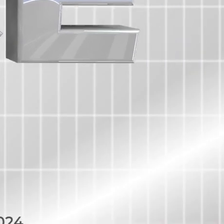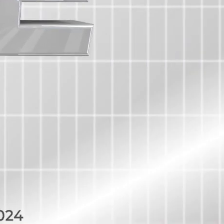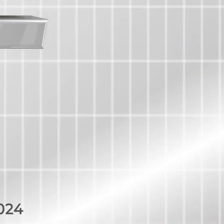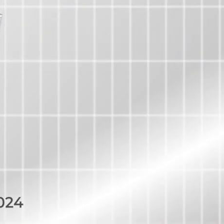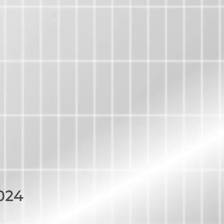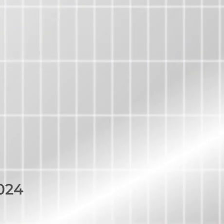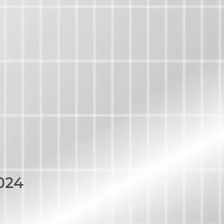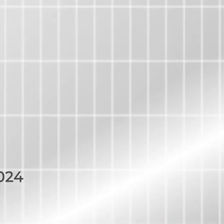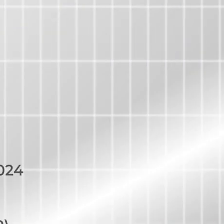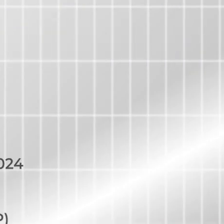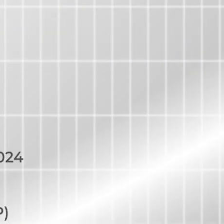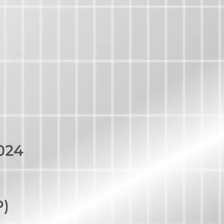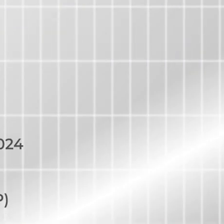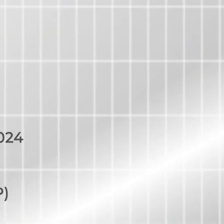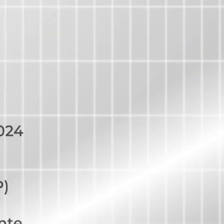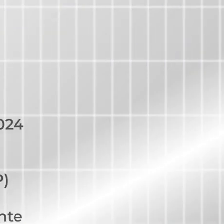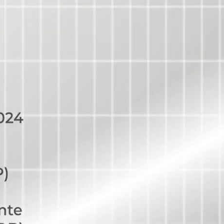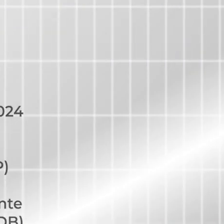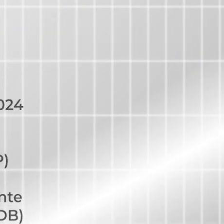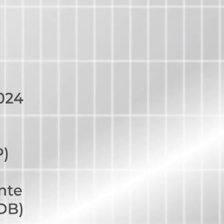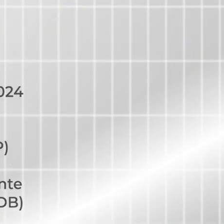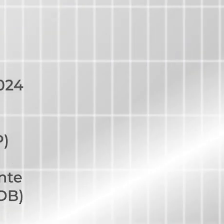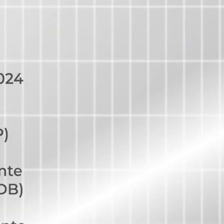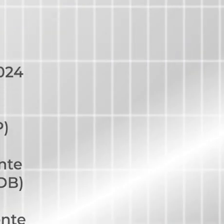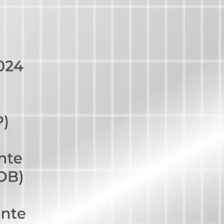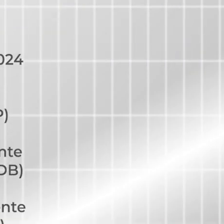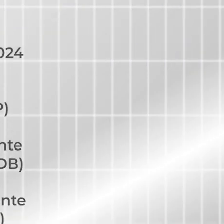pra aquecer seu coração?